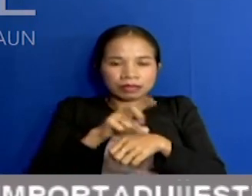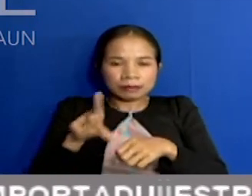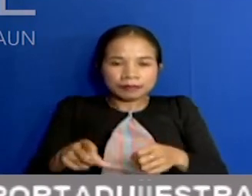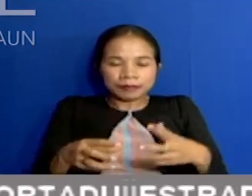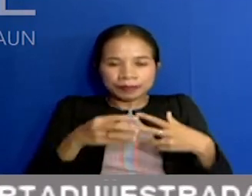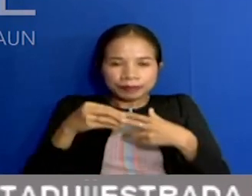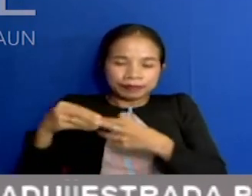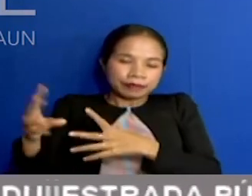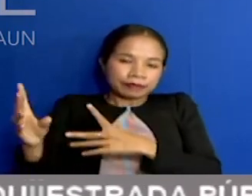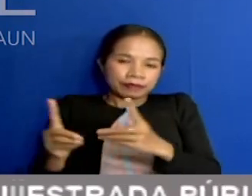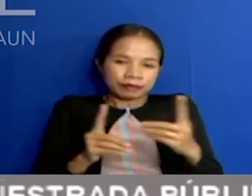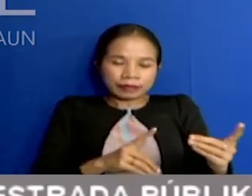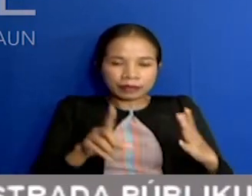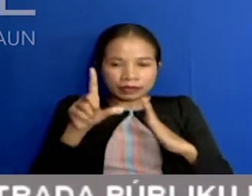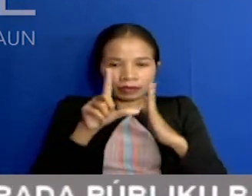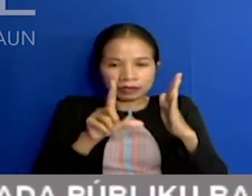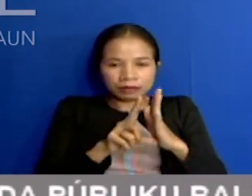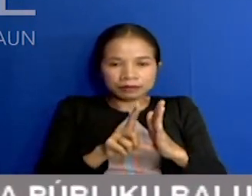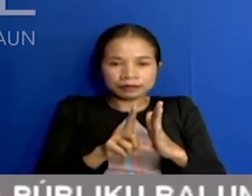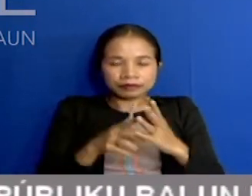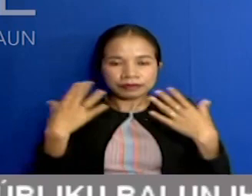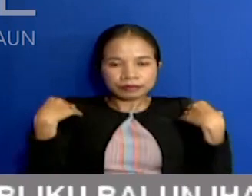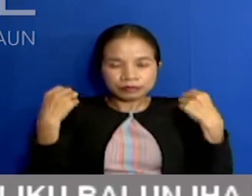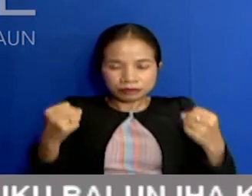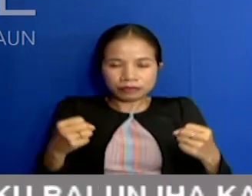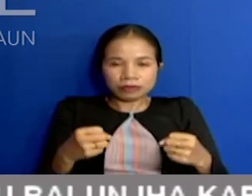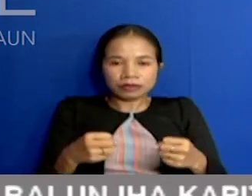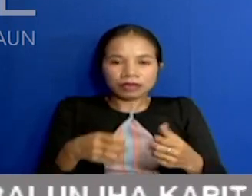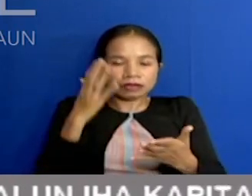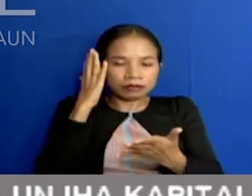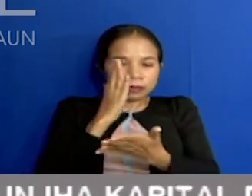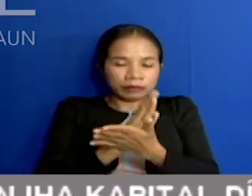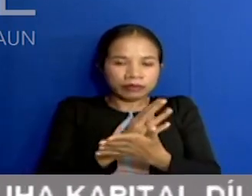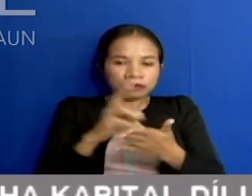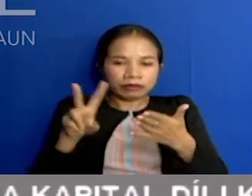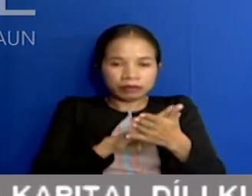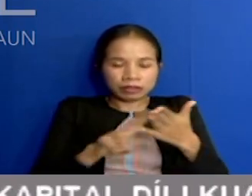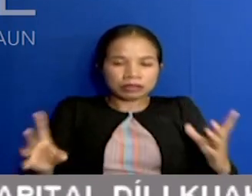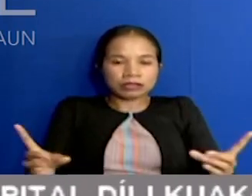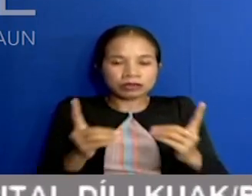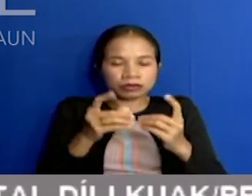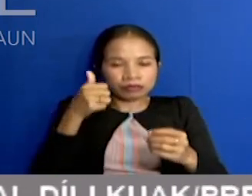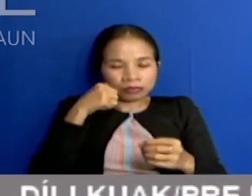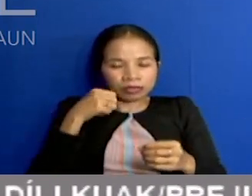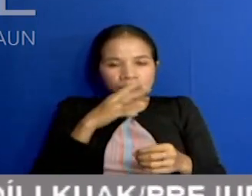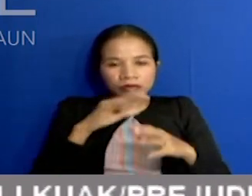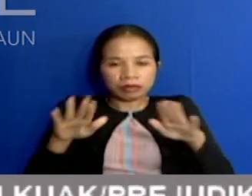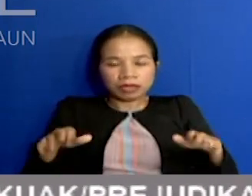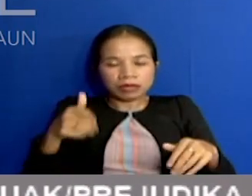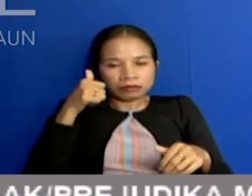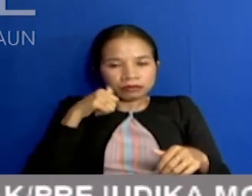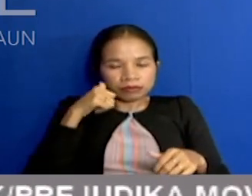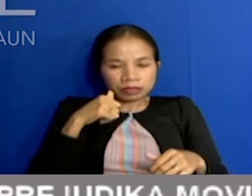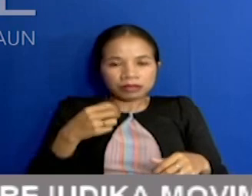Tive a tu implementa lei na bem macato forte e tu a tu prevê na violência sobre feto ou lavar feto. Na metade